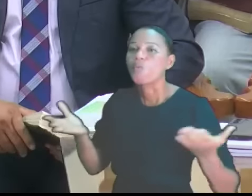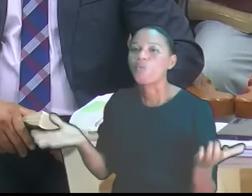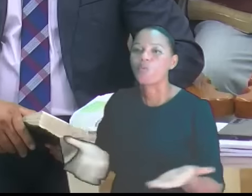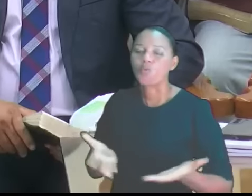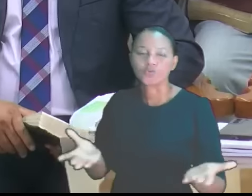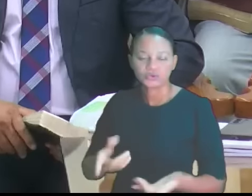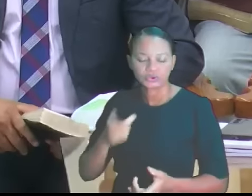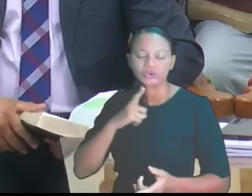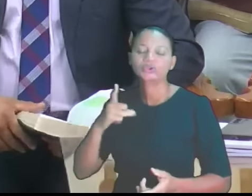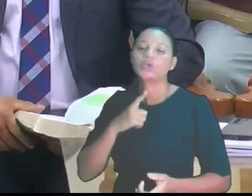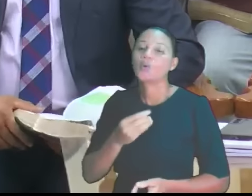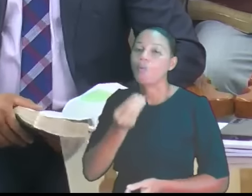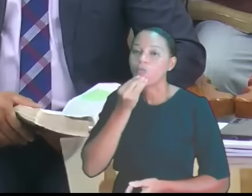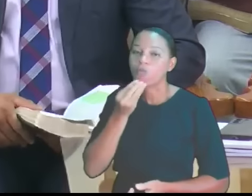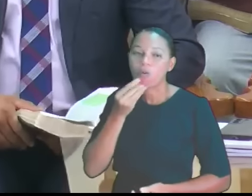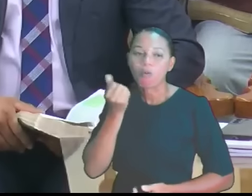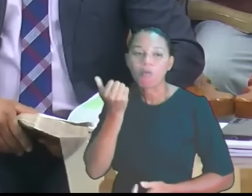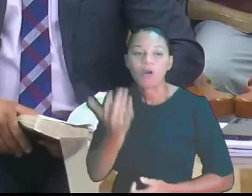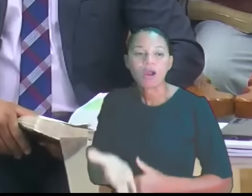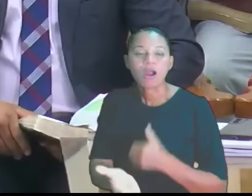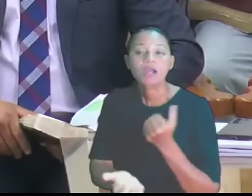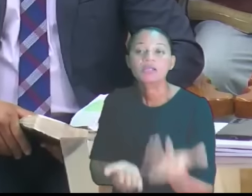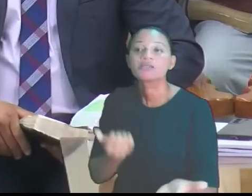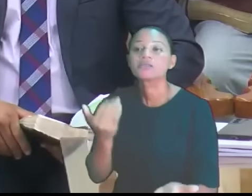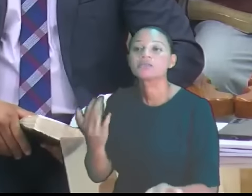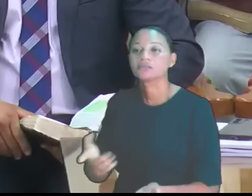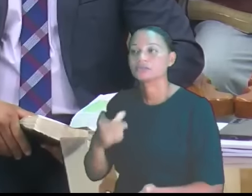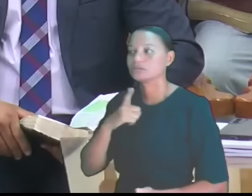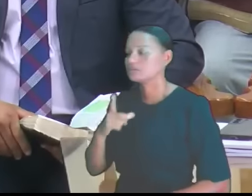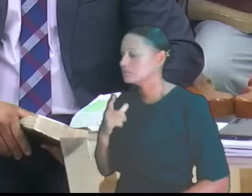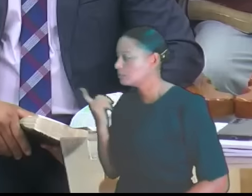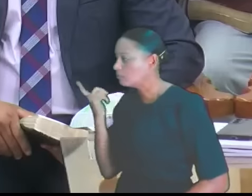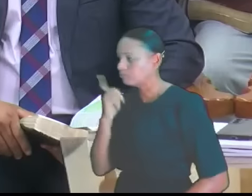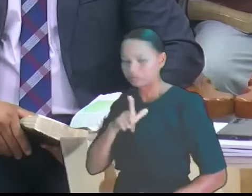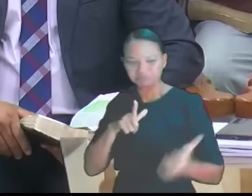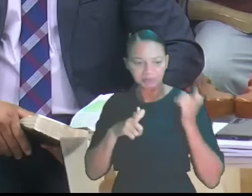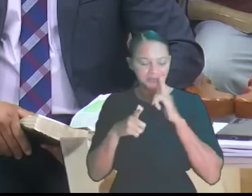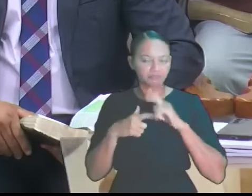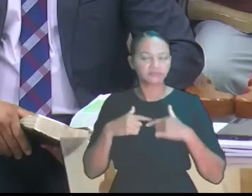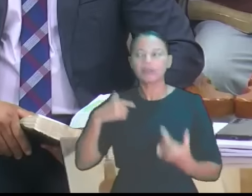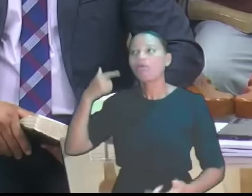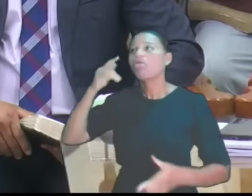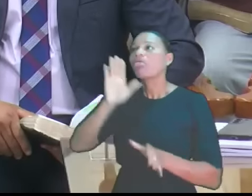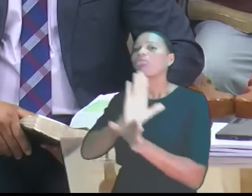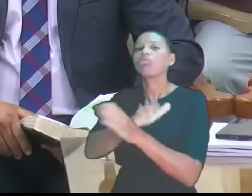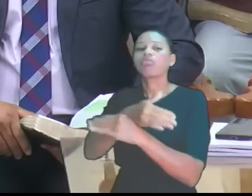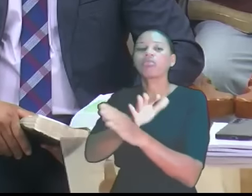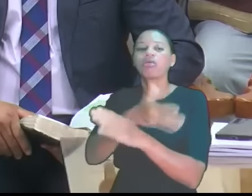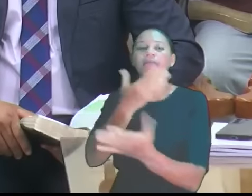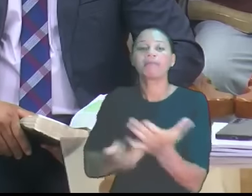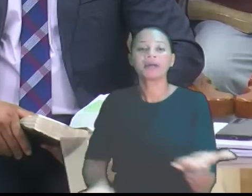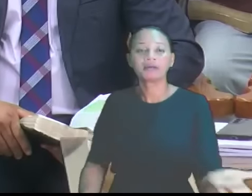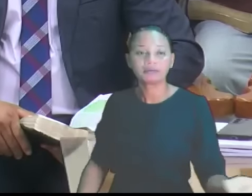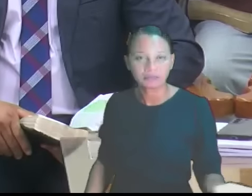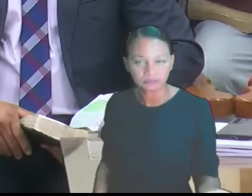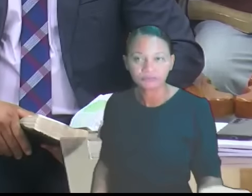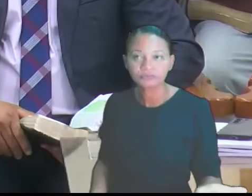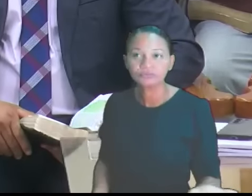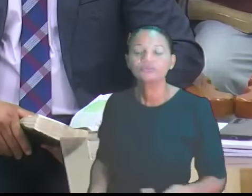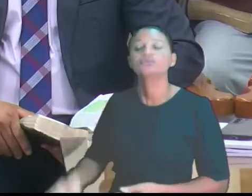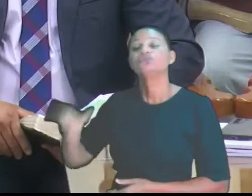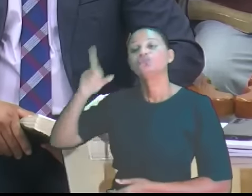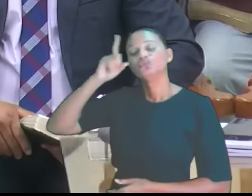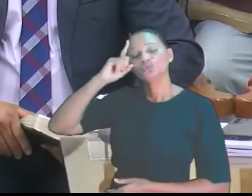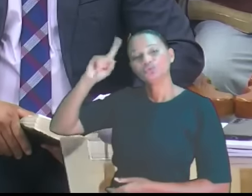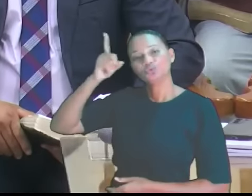houve oportunidades que passou na tua frente, que passou na tua porta, e às vezes você não pegou. Mas todo